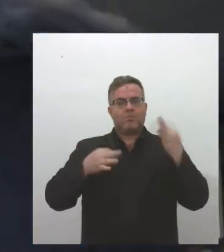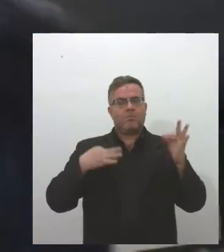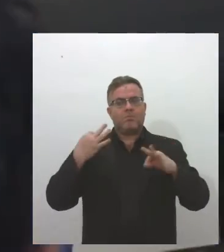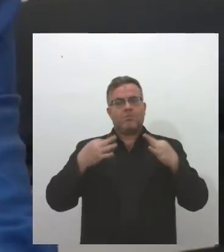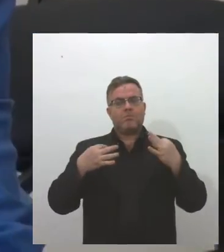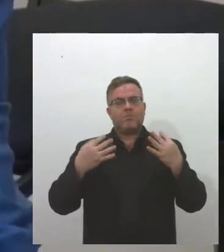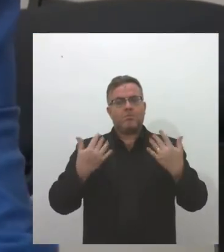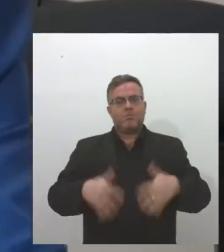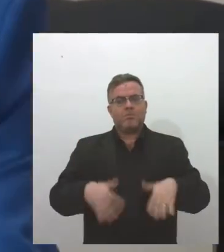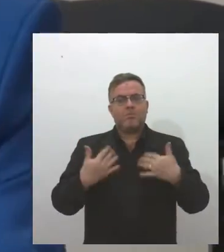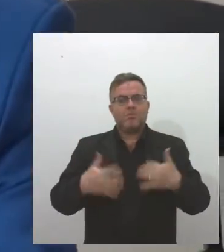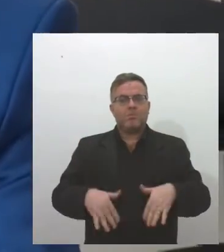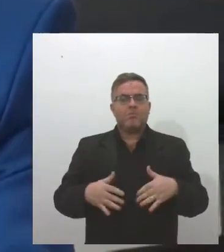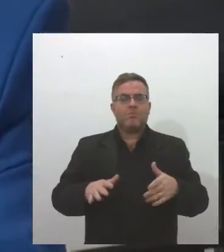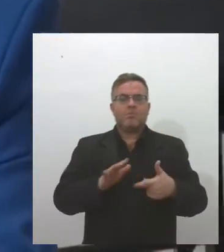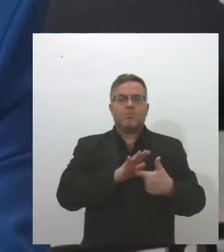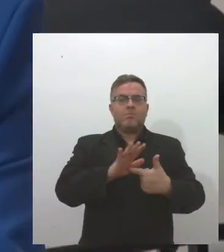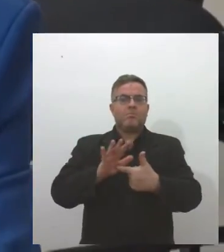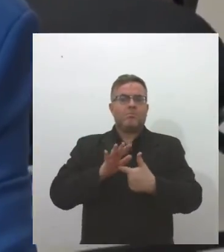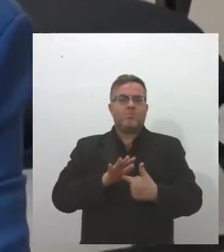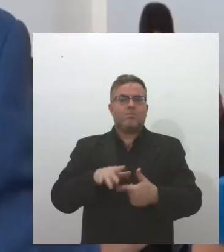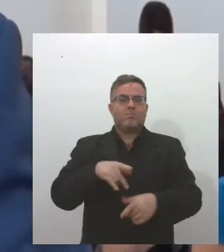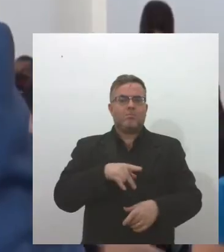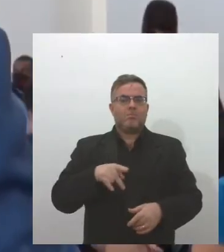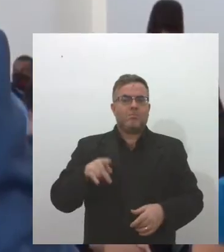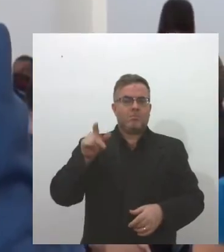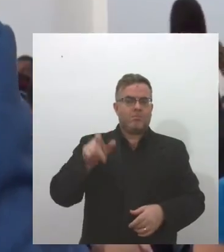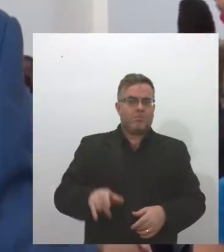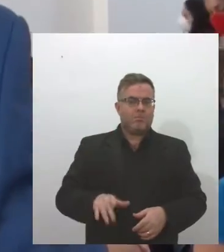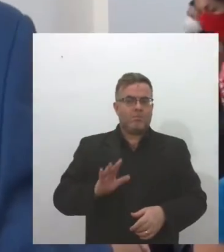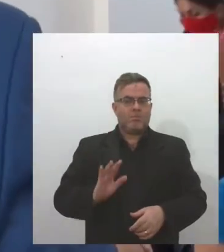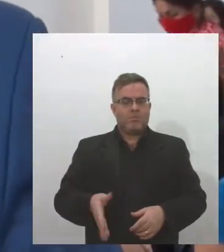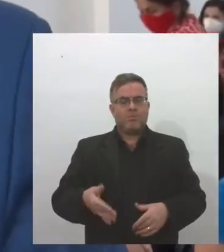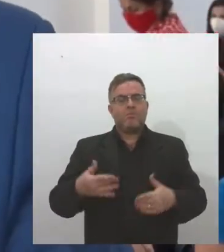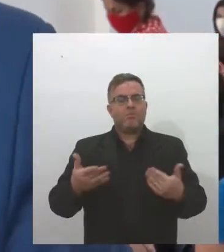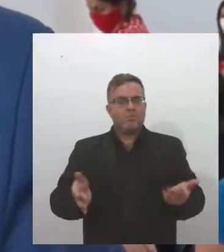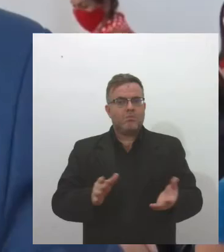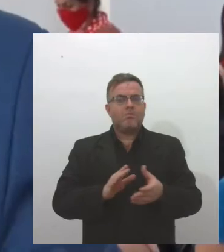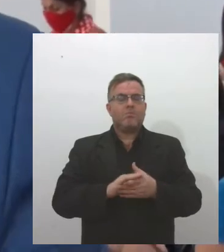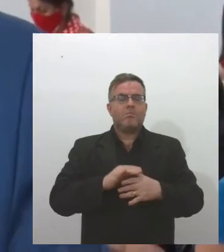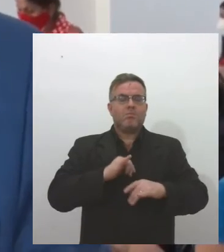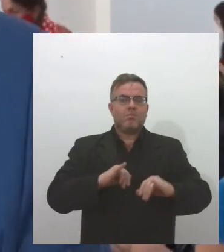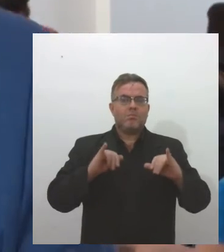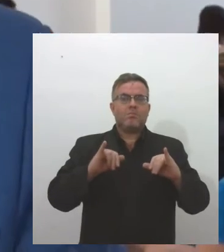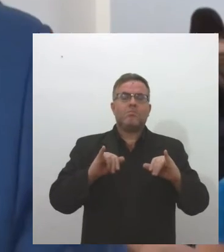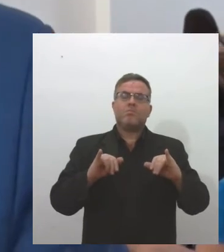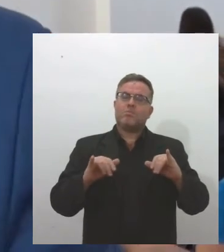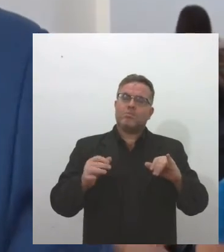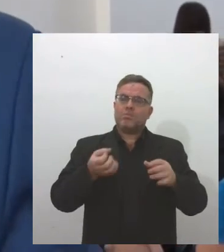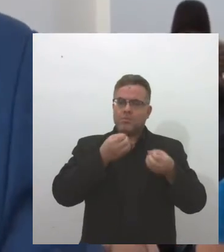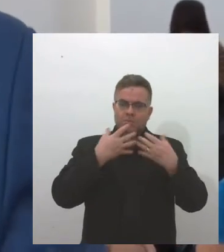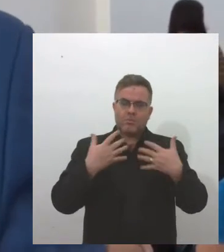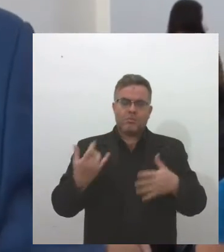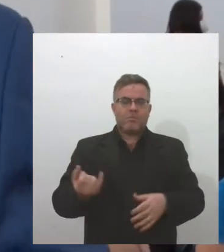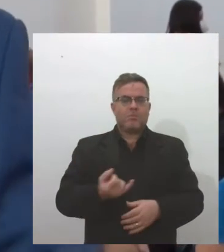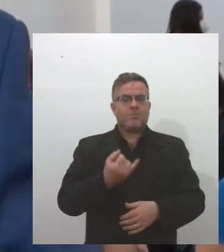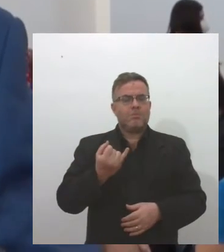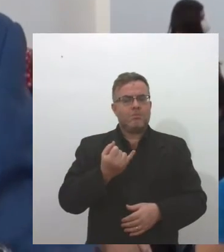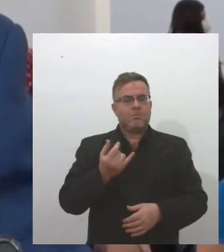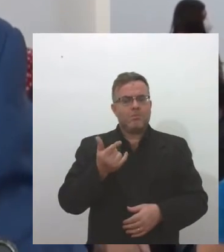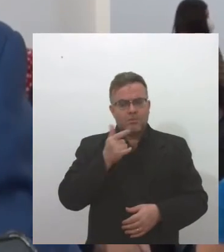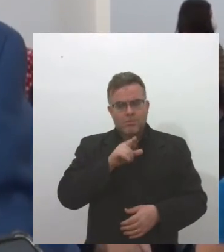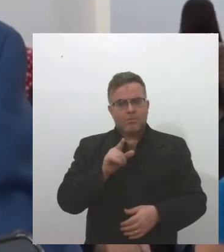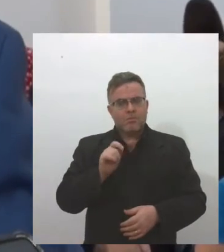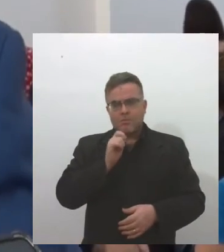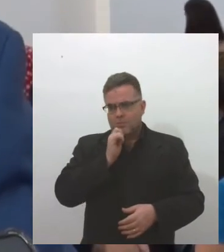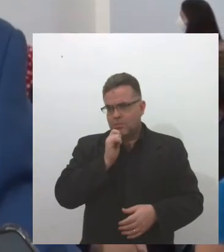econômico, como destacou o presidente nacional da ABRAP. Momento fundamental, né? Que a gente ainda não conquistou todas as